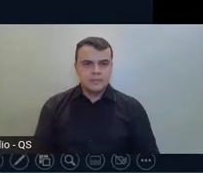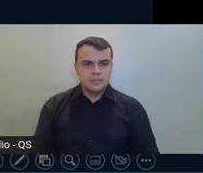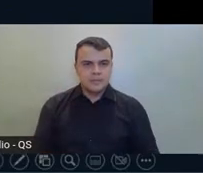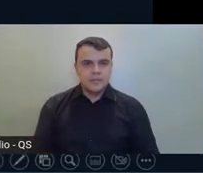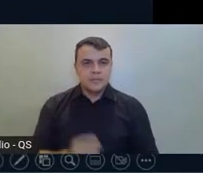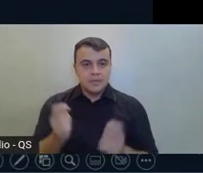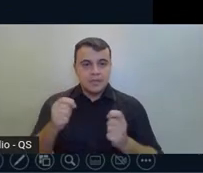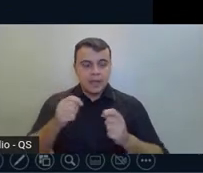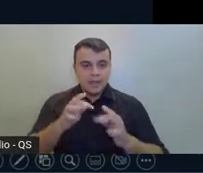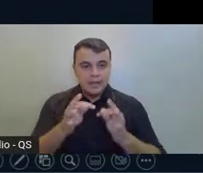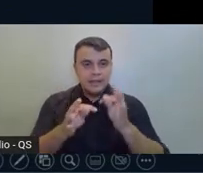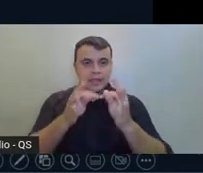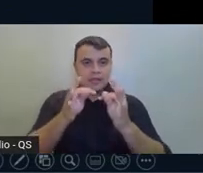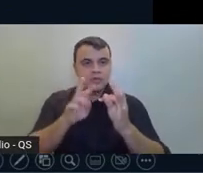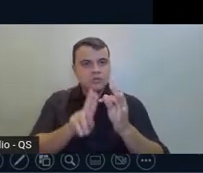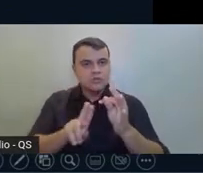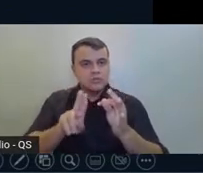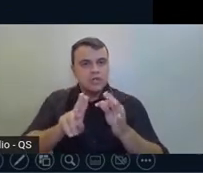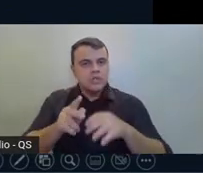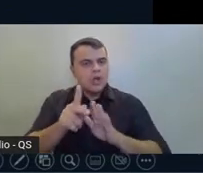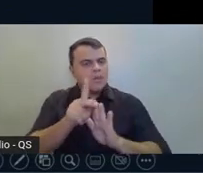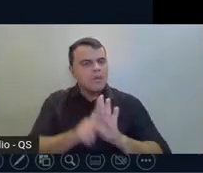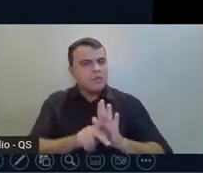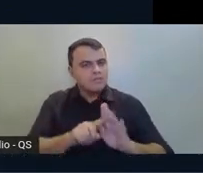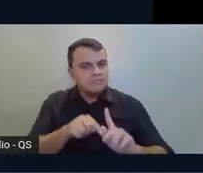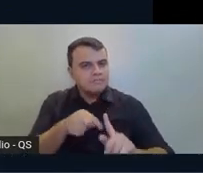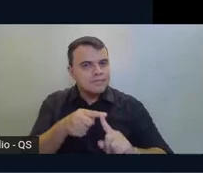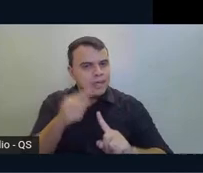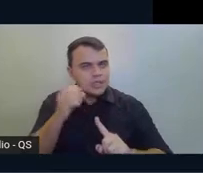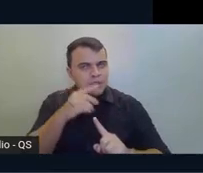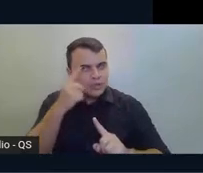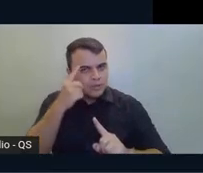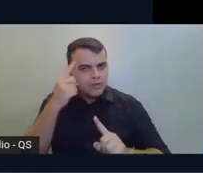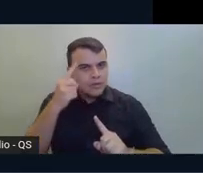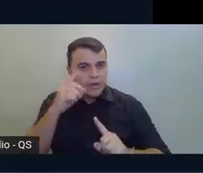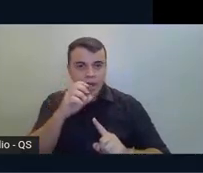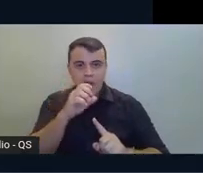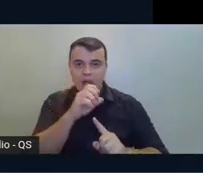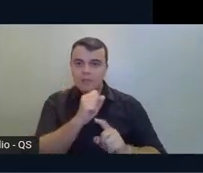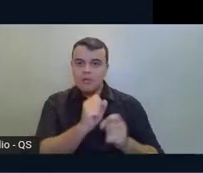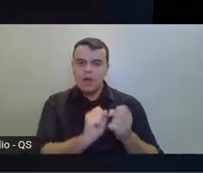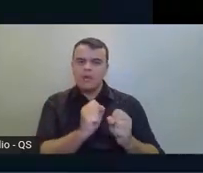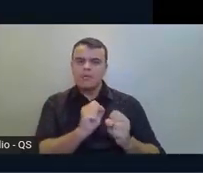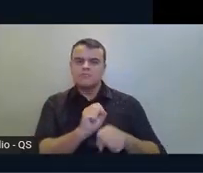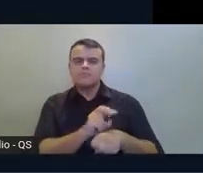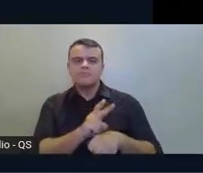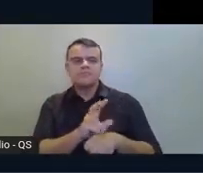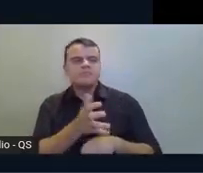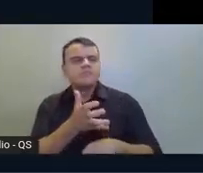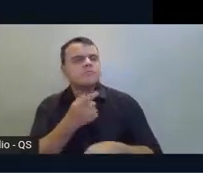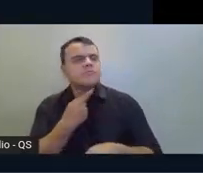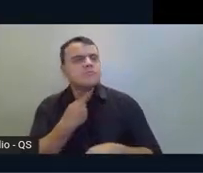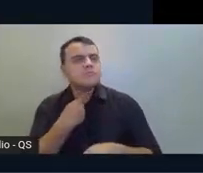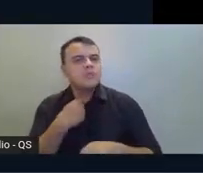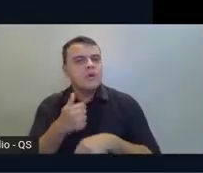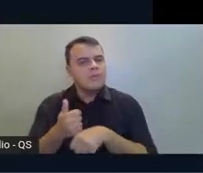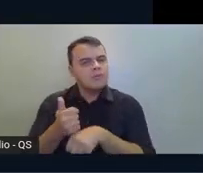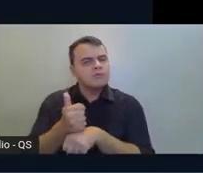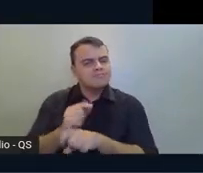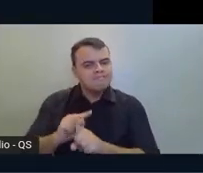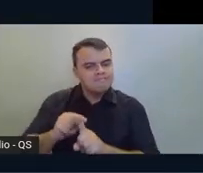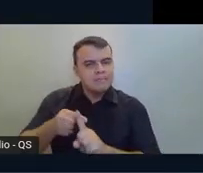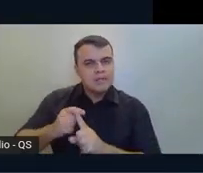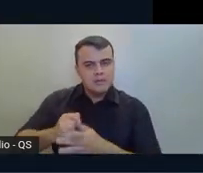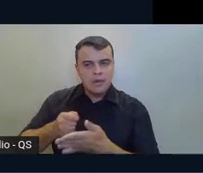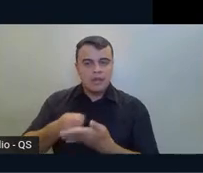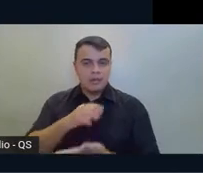as tecnologias usadas nos projetos mais inovadores entrar mais rápido nas empresas mais desejadas e ser um dos profissionais mais bem